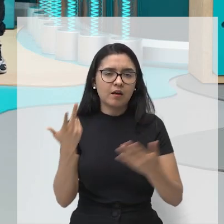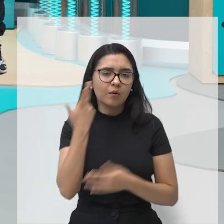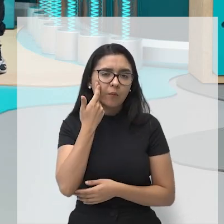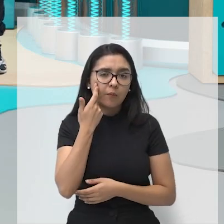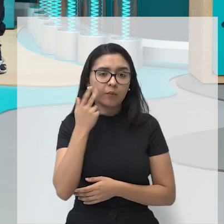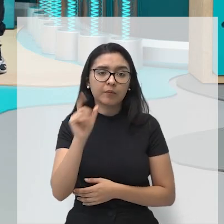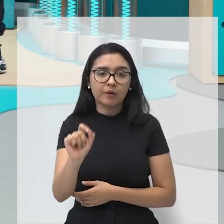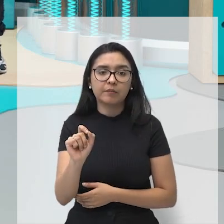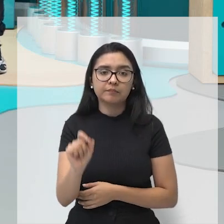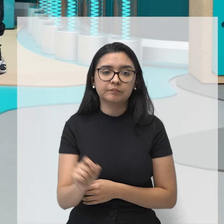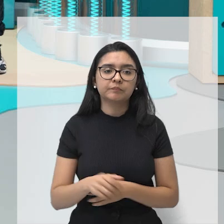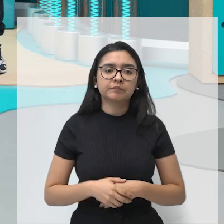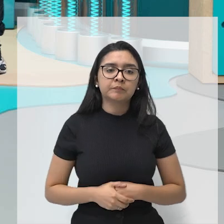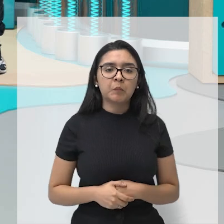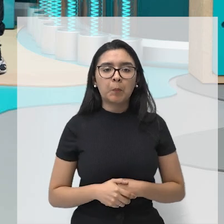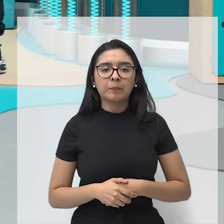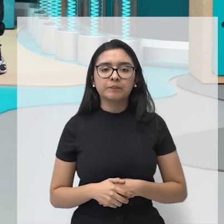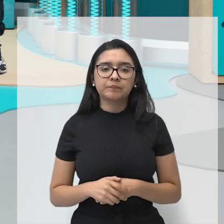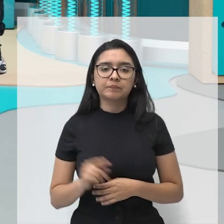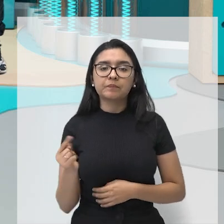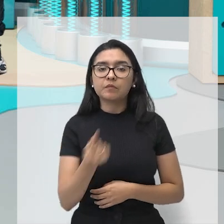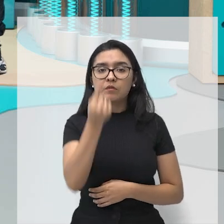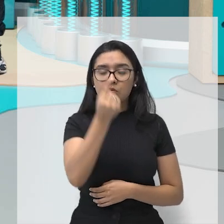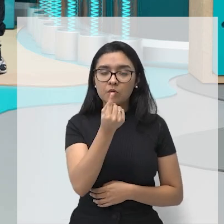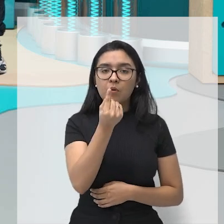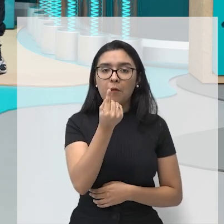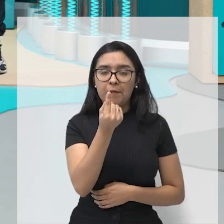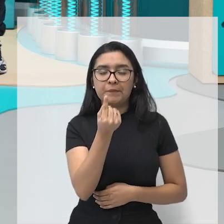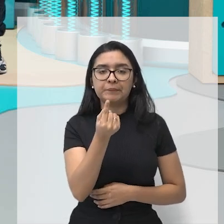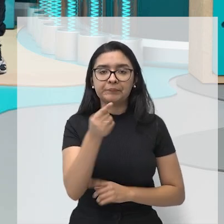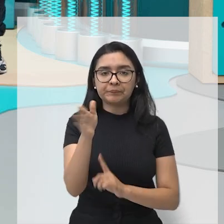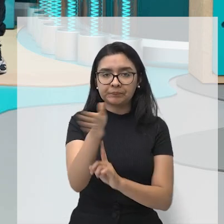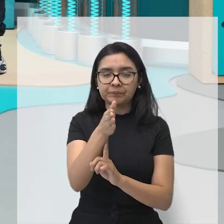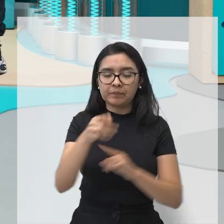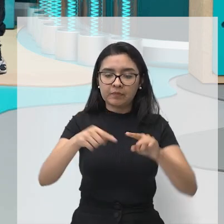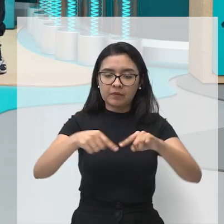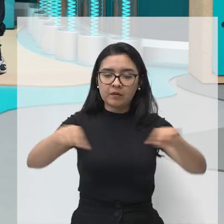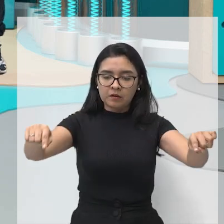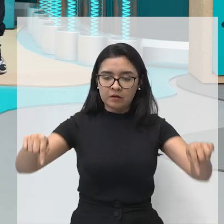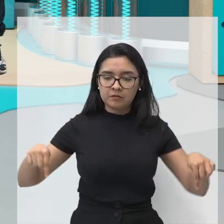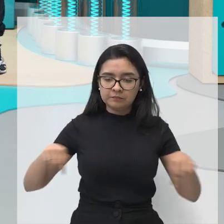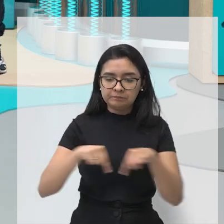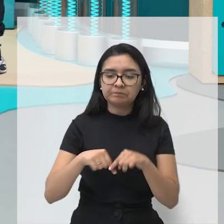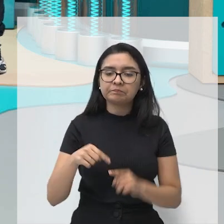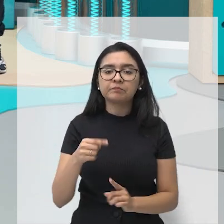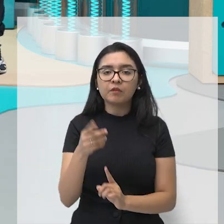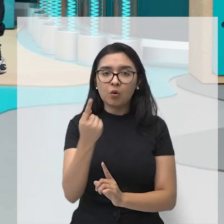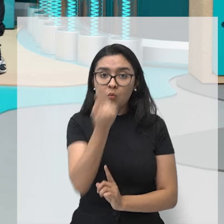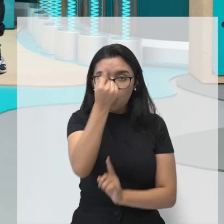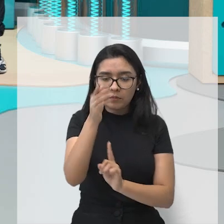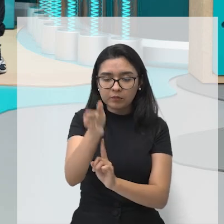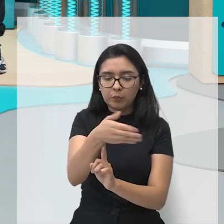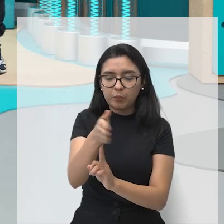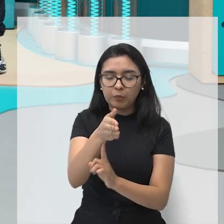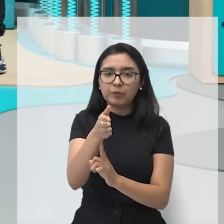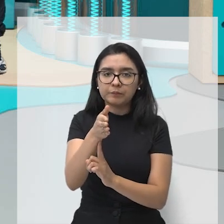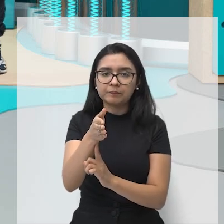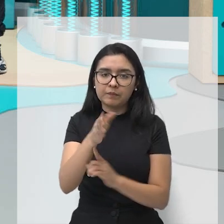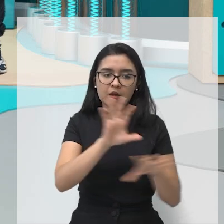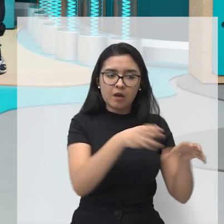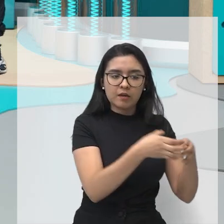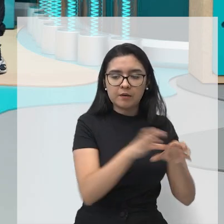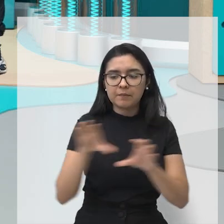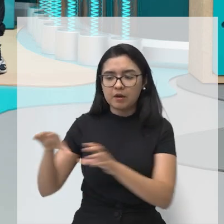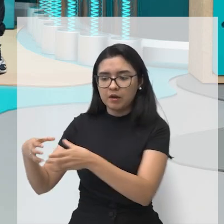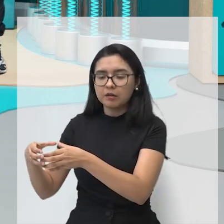comum, é o de apenas uma bandeira fica no centro do campo. E aí as duas equipes posicionadas em campos